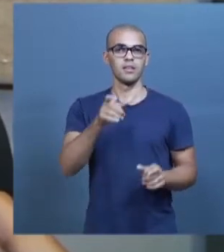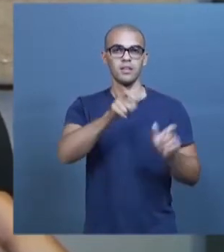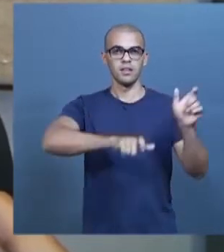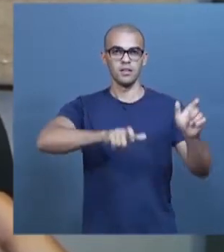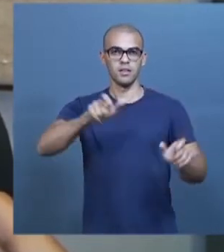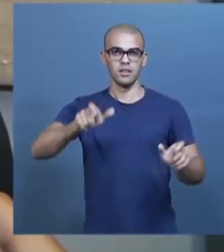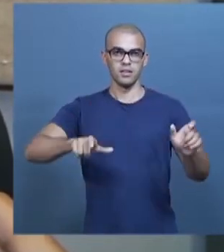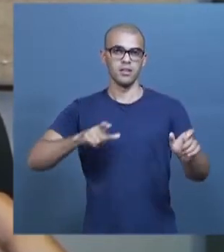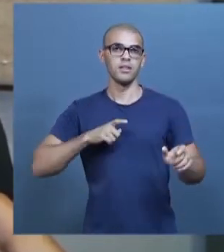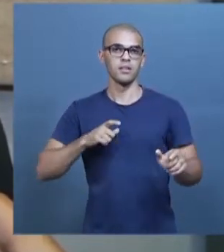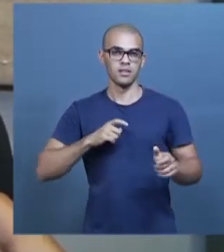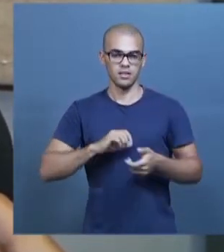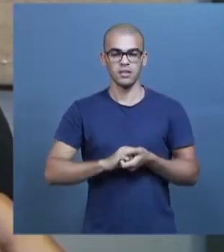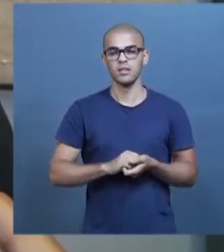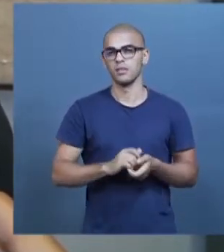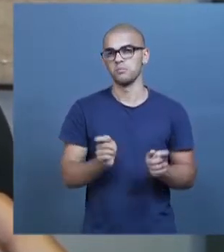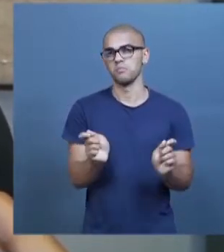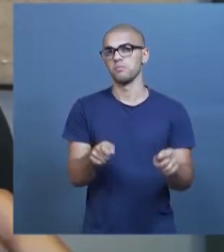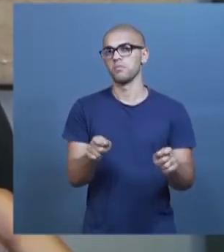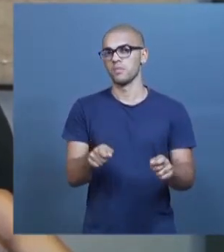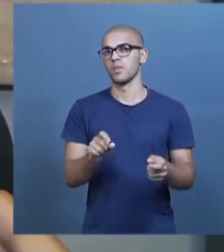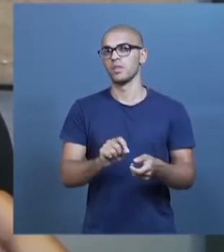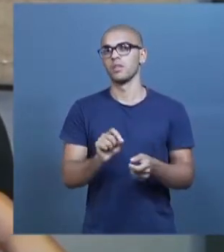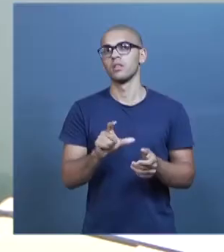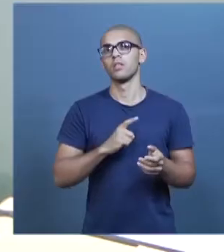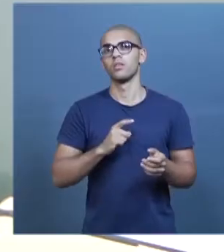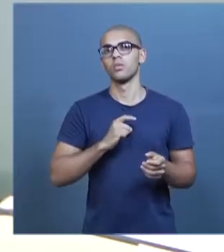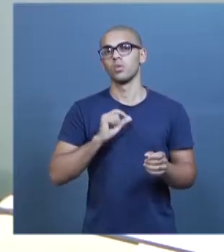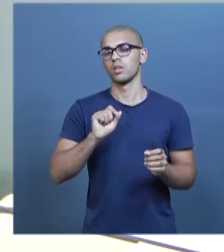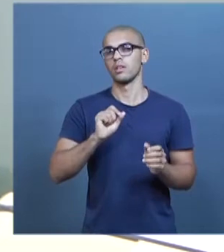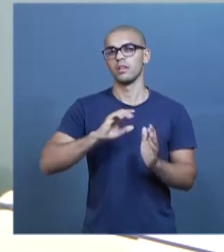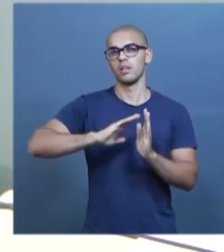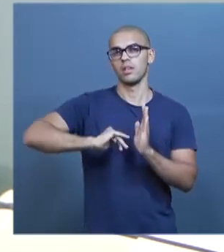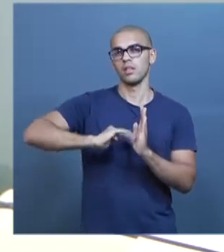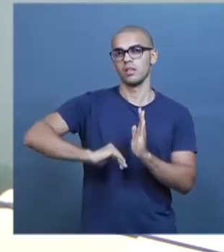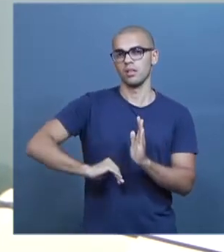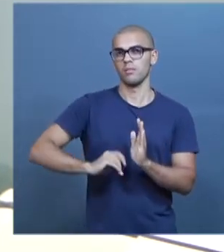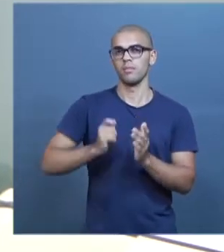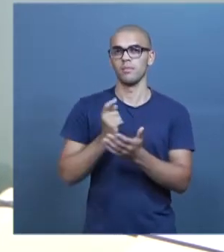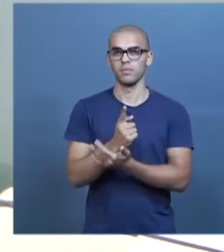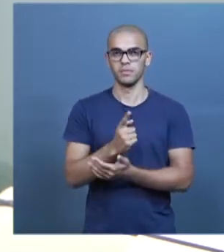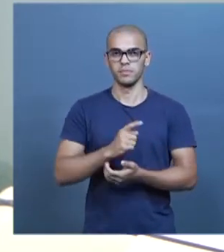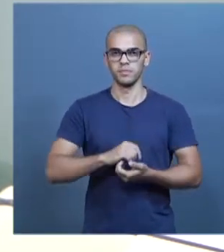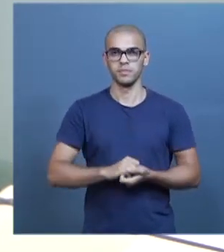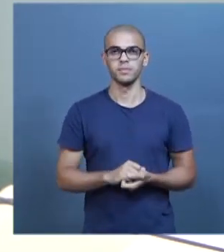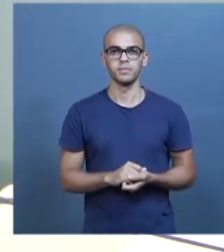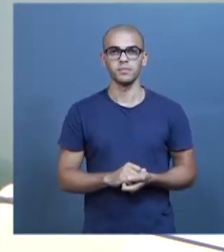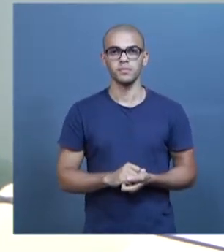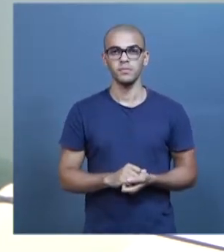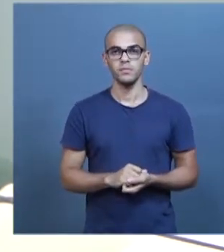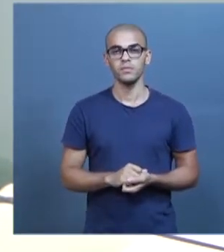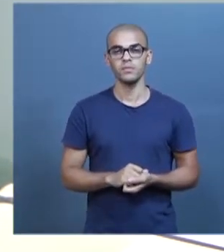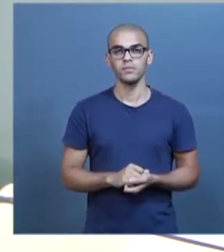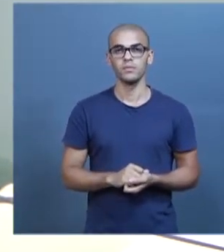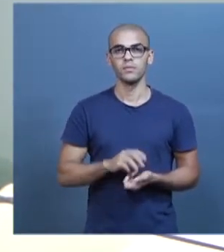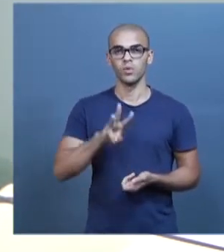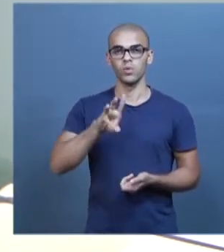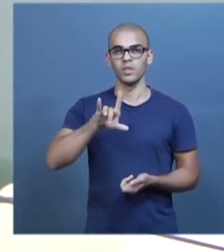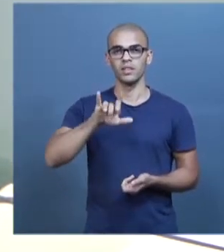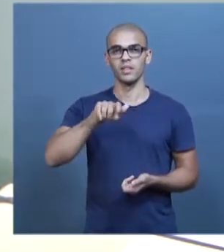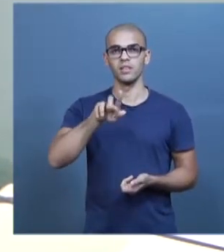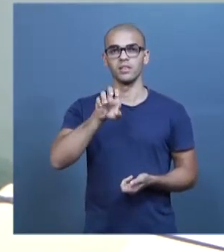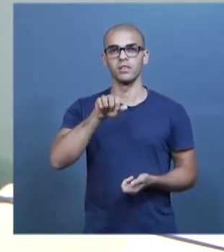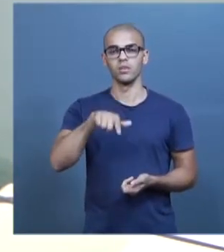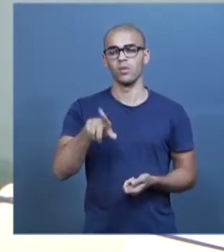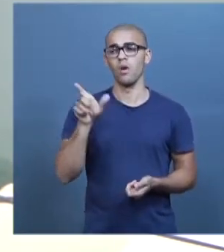ser deduzido das declarações do montante a pagar. Wellington de Souza é empresário e faz a declaração de imposto de renda há muitos